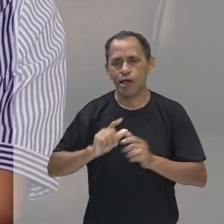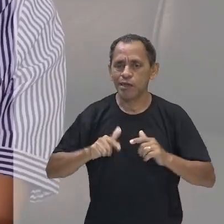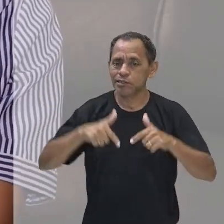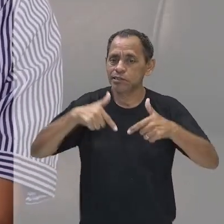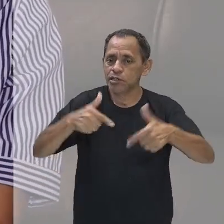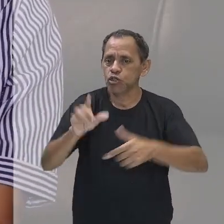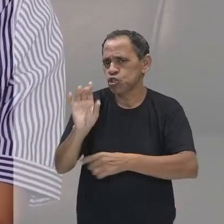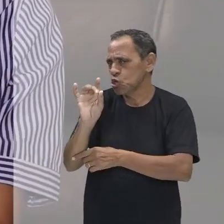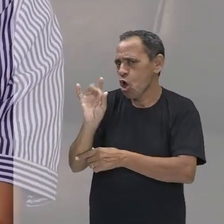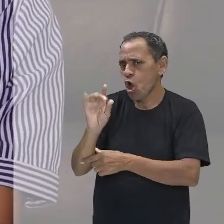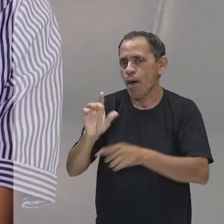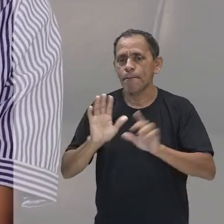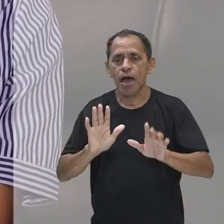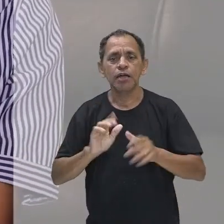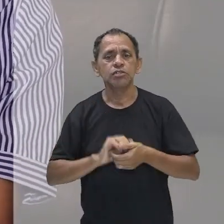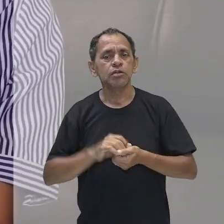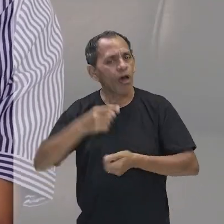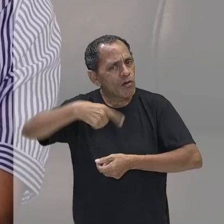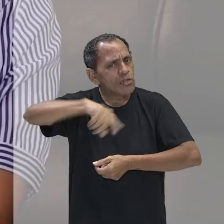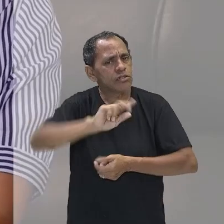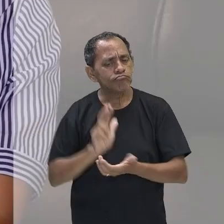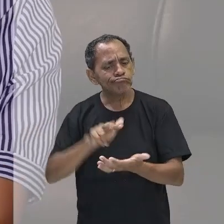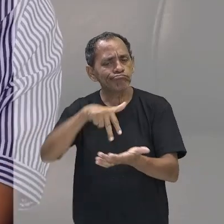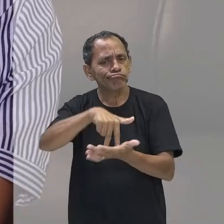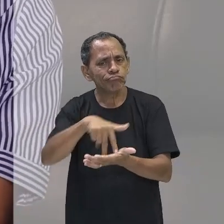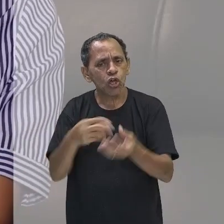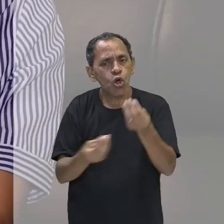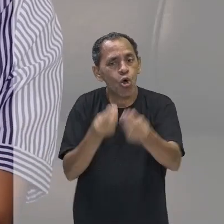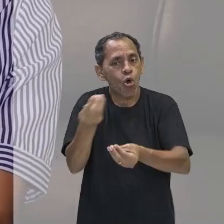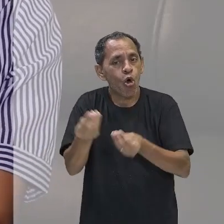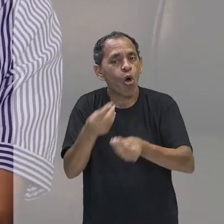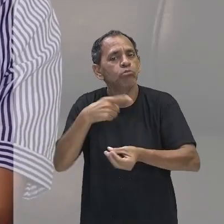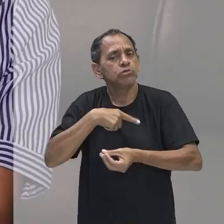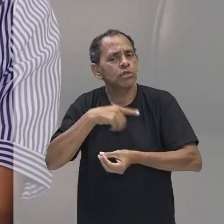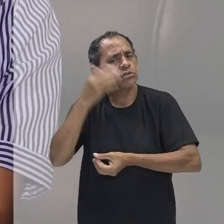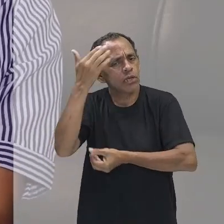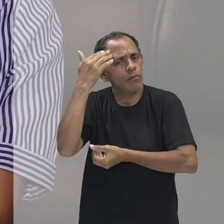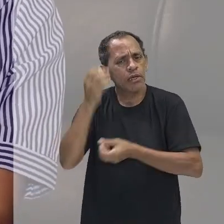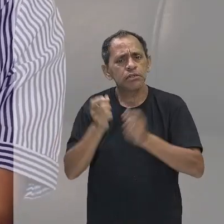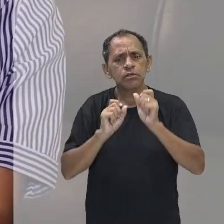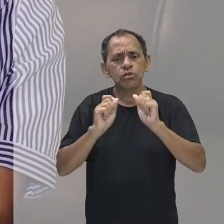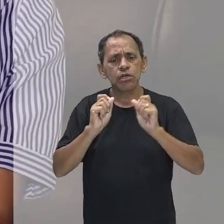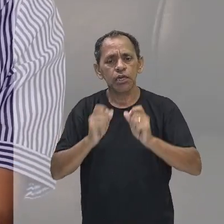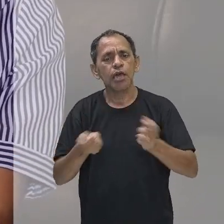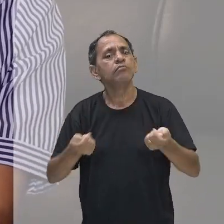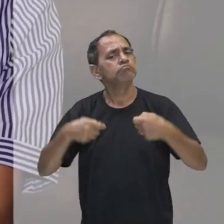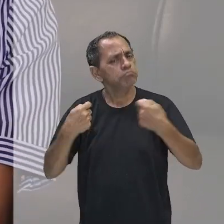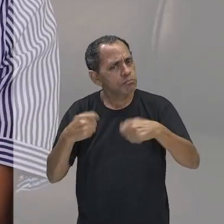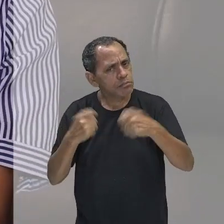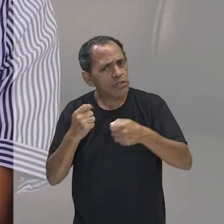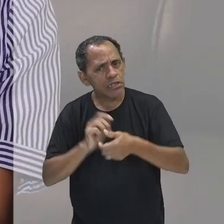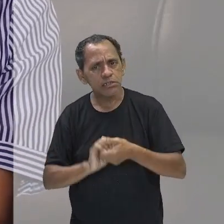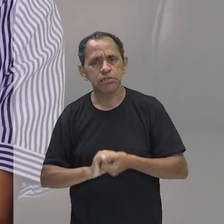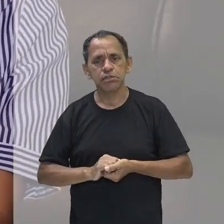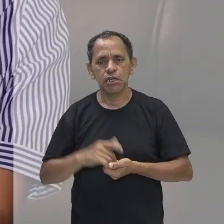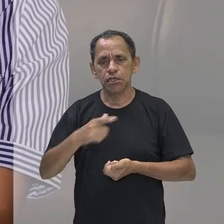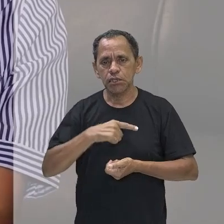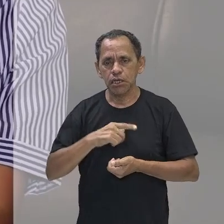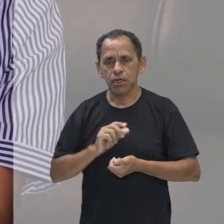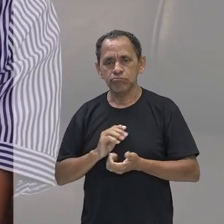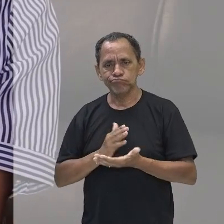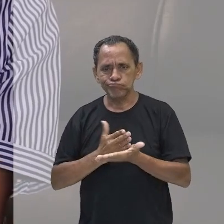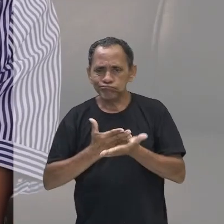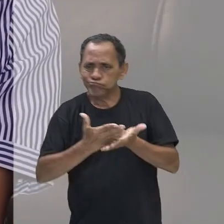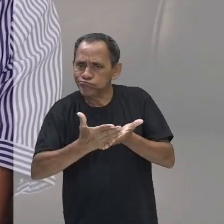sozinhos. Mas para você ser protagonista, você tem que saber que é preciso assumir riscos, em que você pode ter